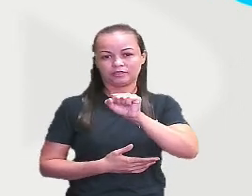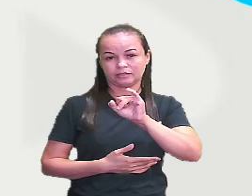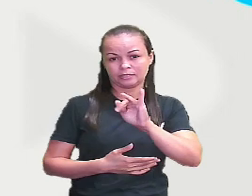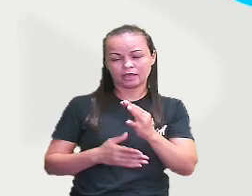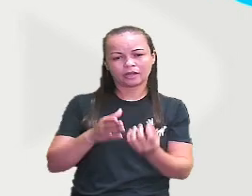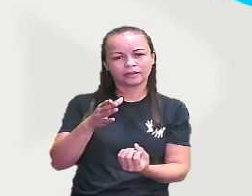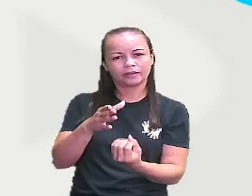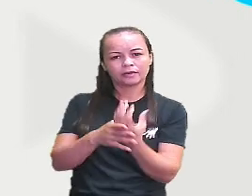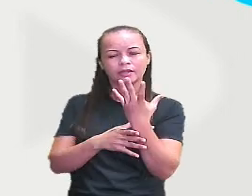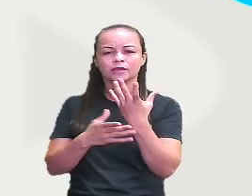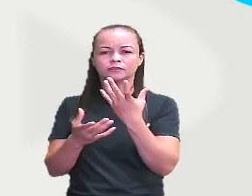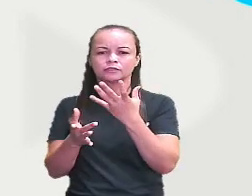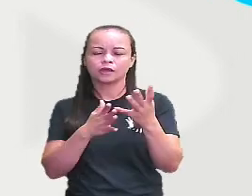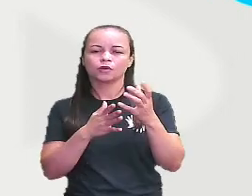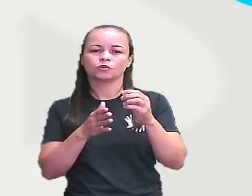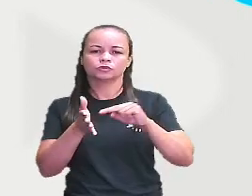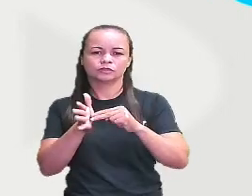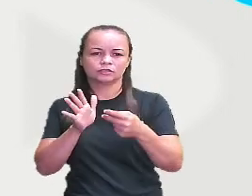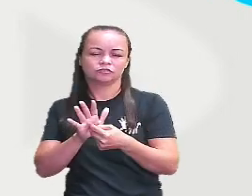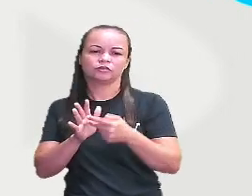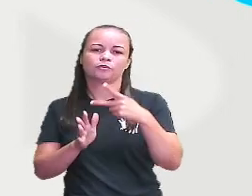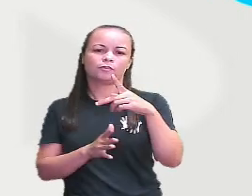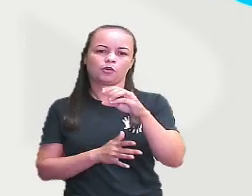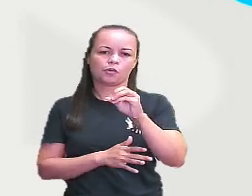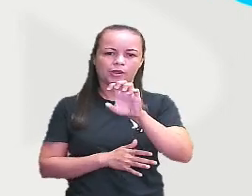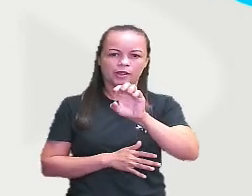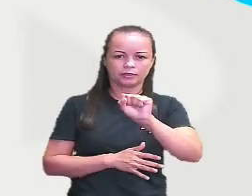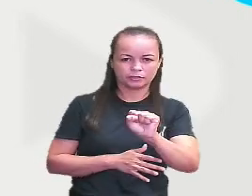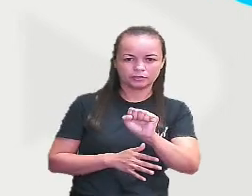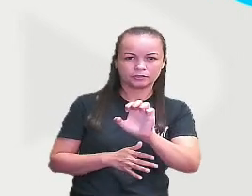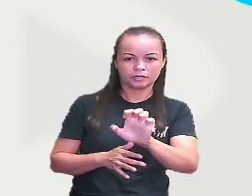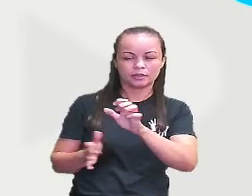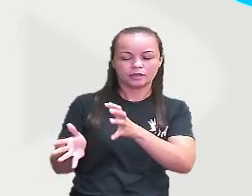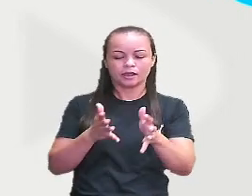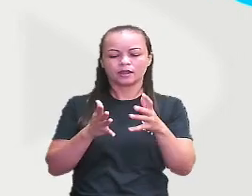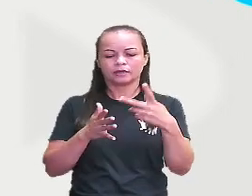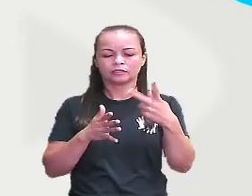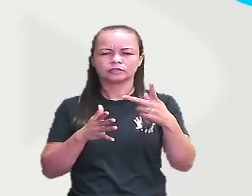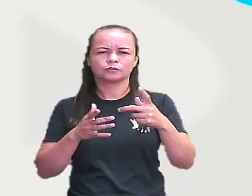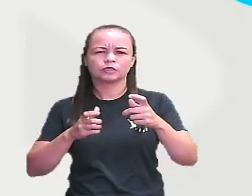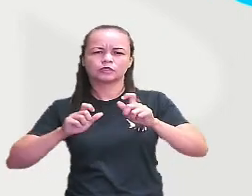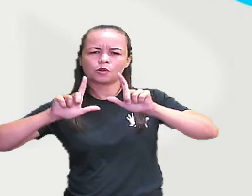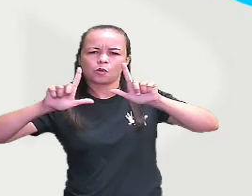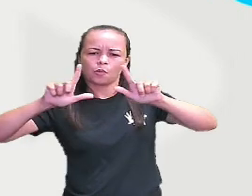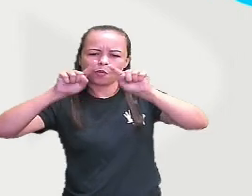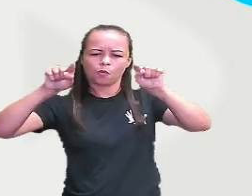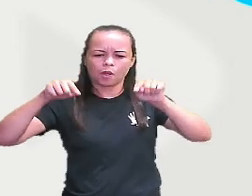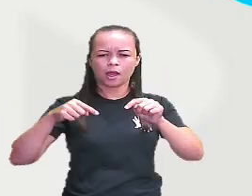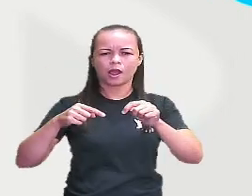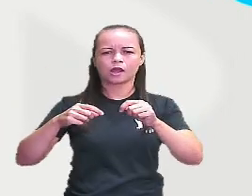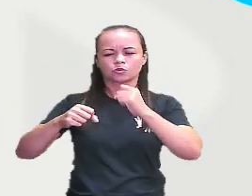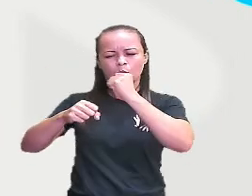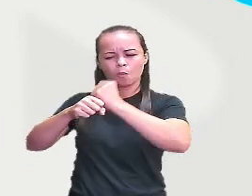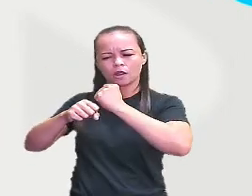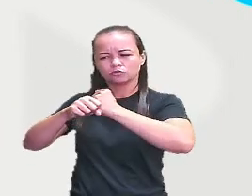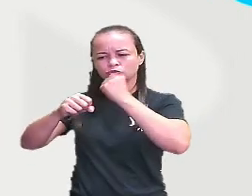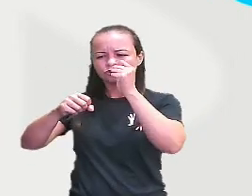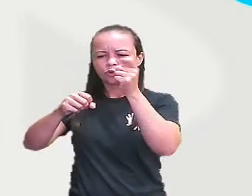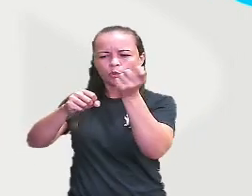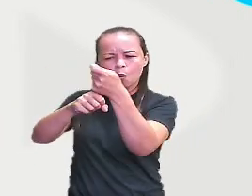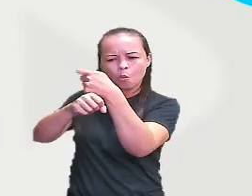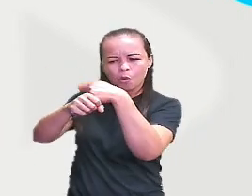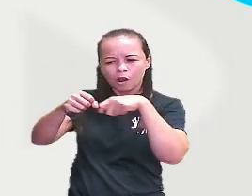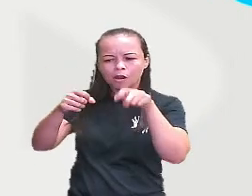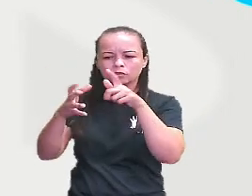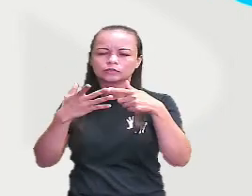criação artística. A poesia pode estar presente em um quadro, em uma escultura ou até mesmo em um